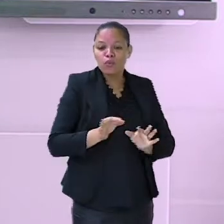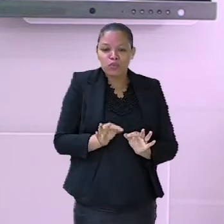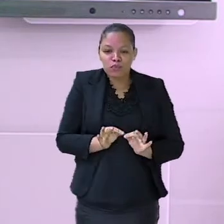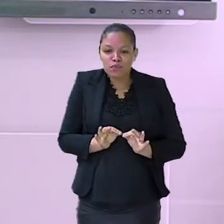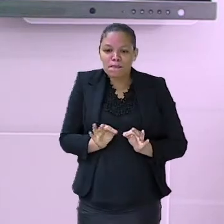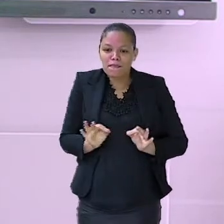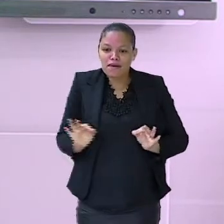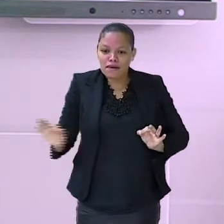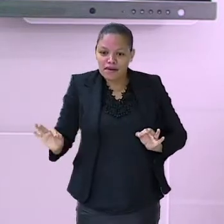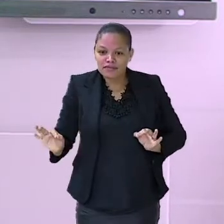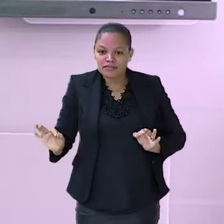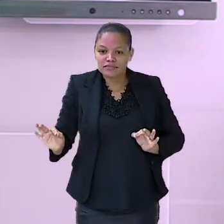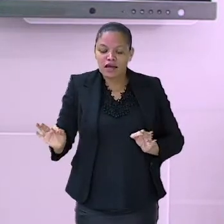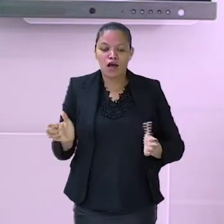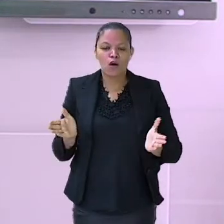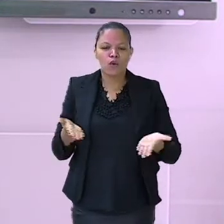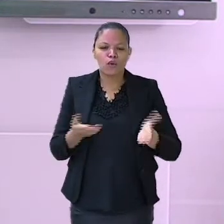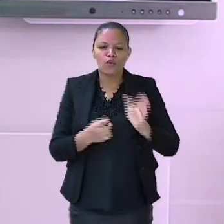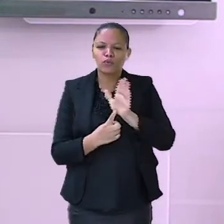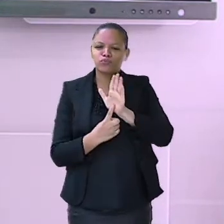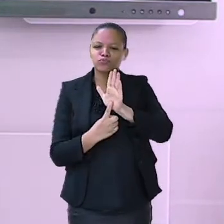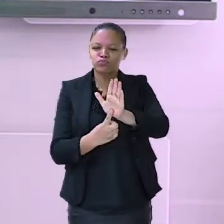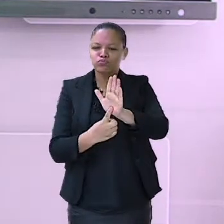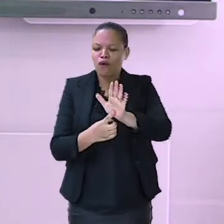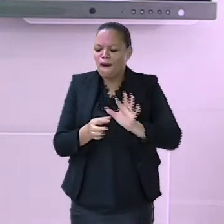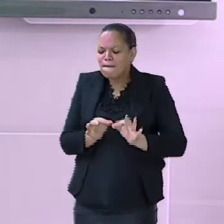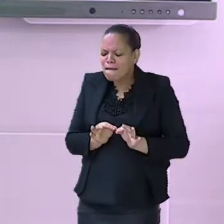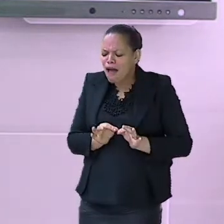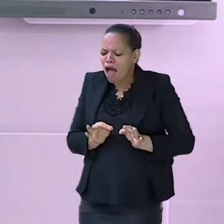de capacidade. Vamos lá?